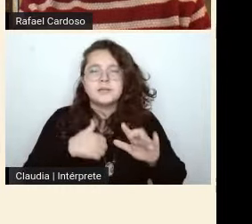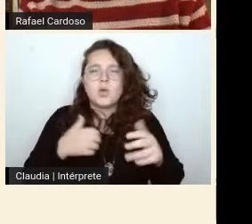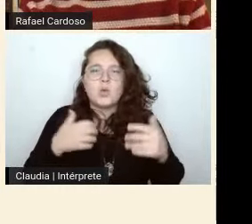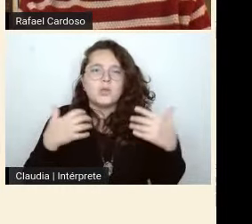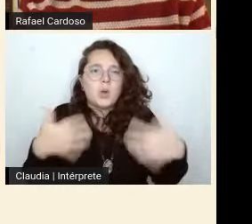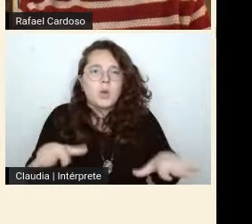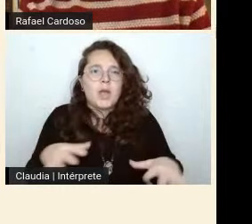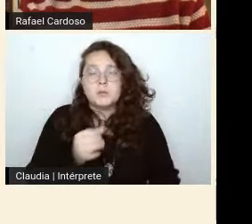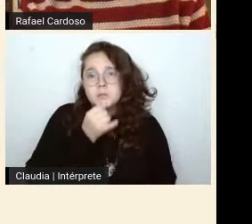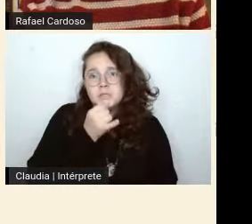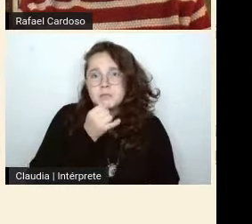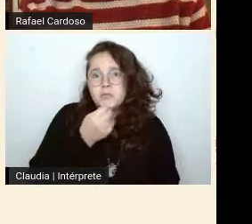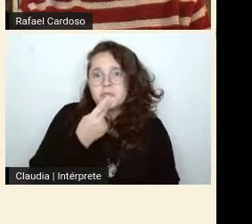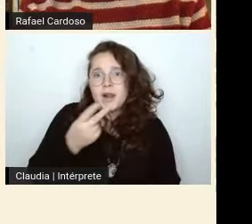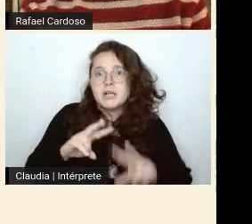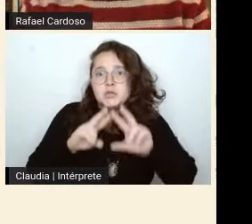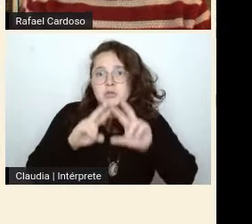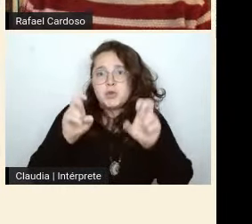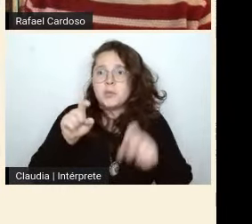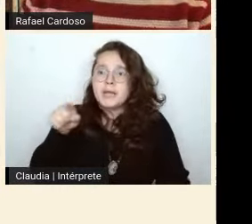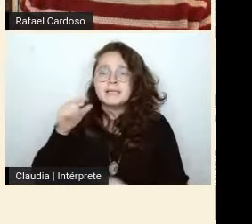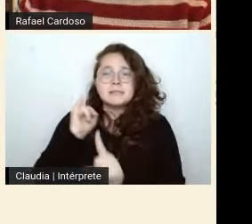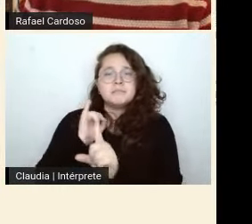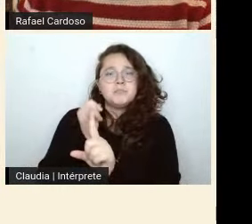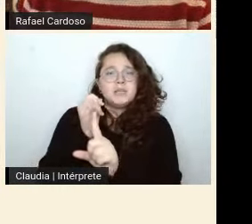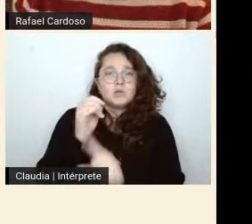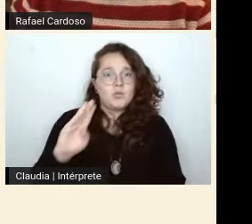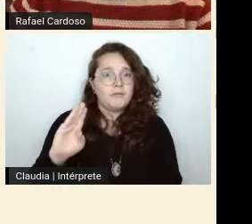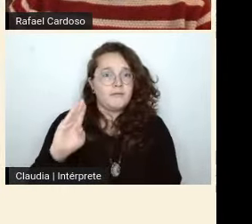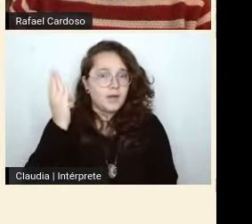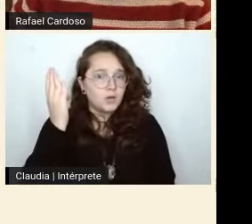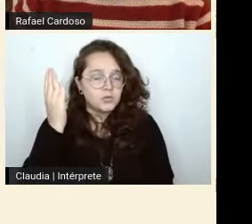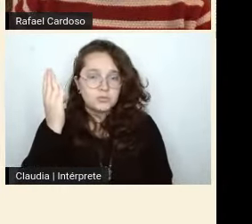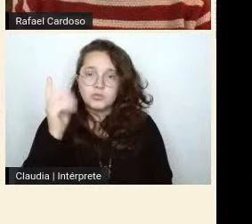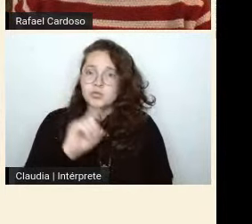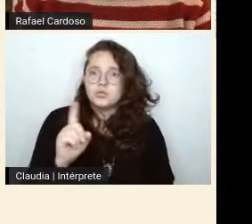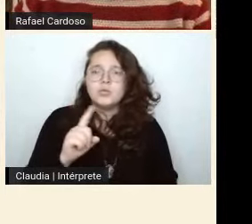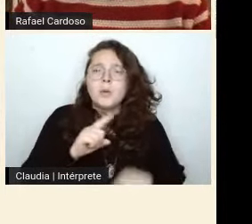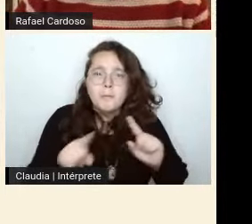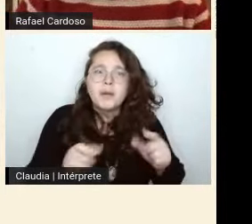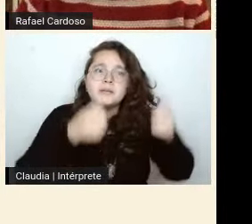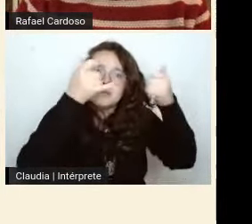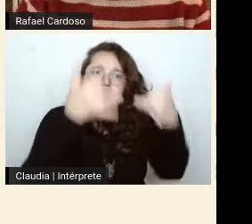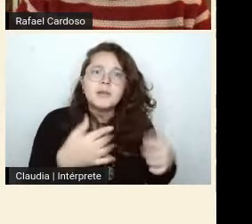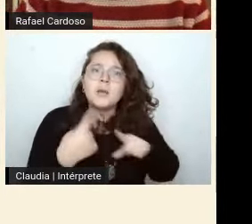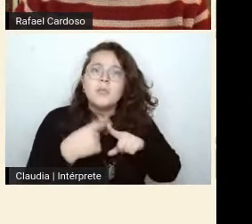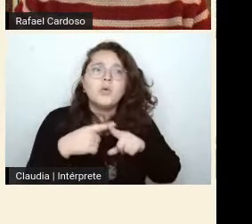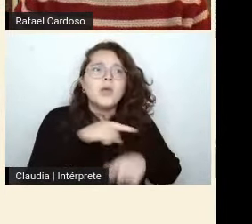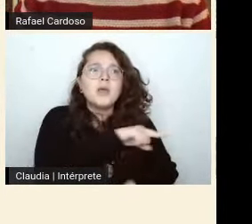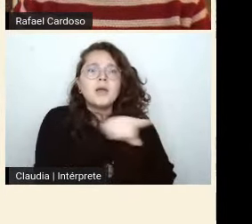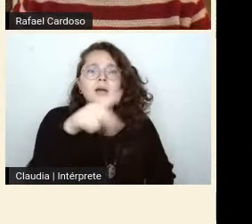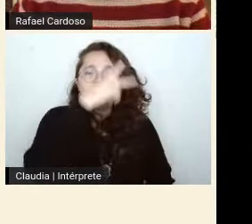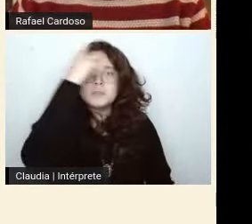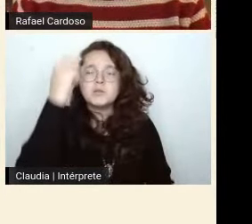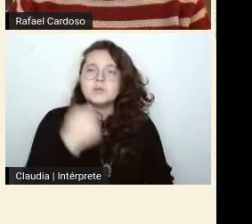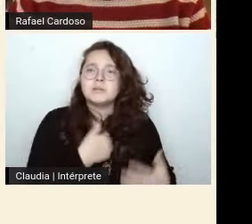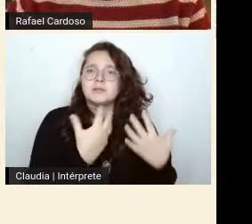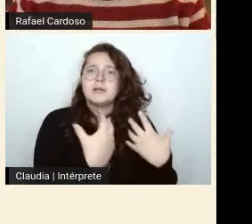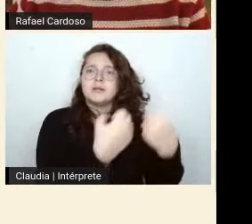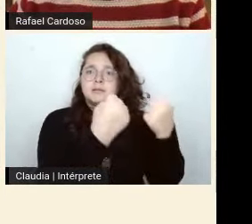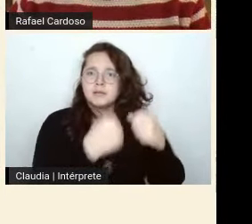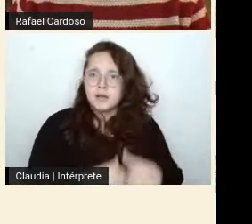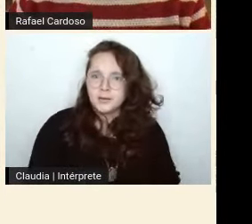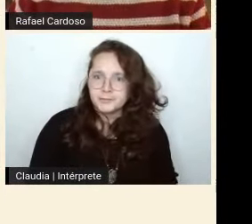do mito, mas compreender como e por que ele passou a ser aceito como verdade indiscutível.